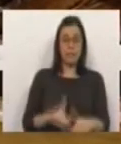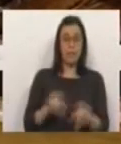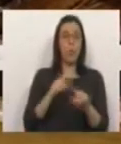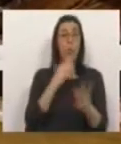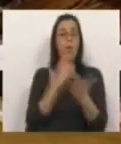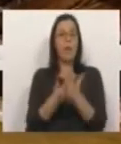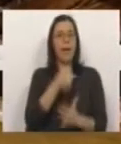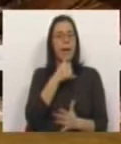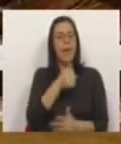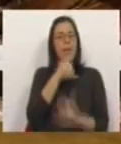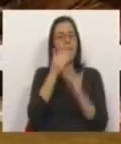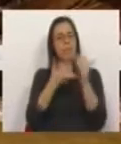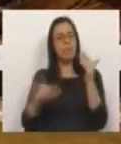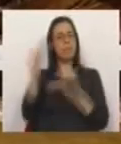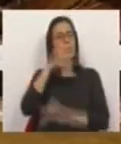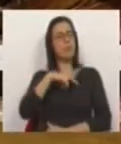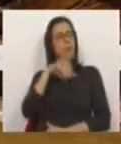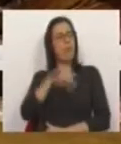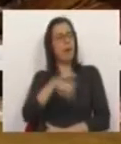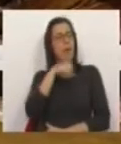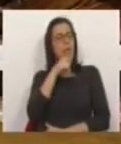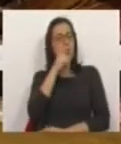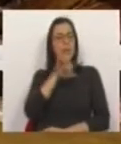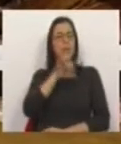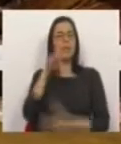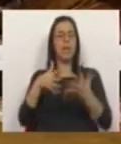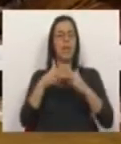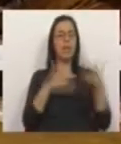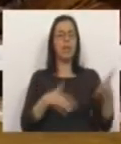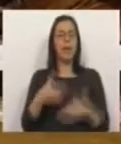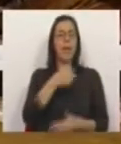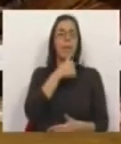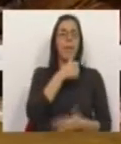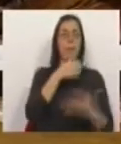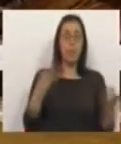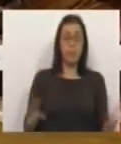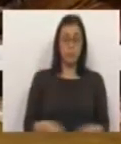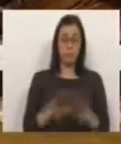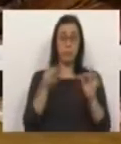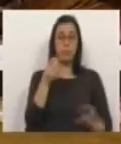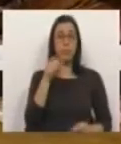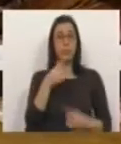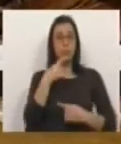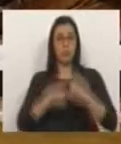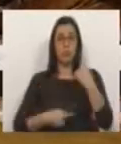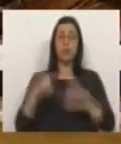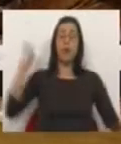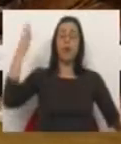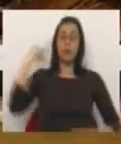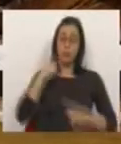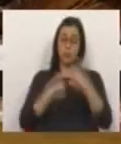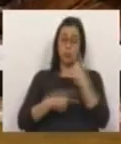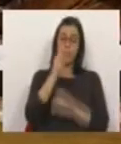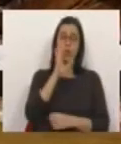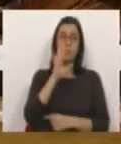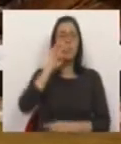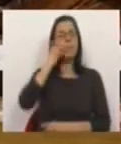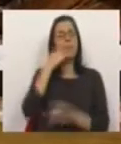forma a decisão soberana do país sobre uma infraestrutura estratégica. Tal como o PCP denunciou na altura,